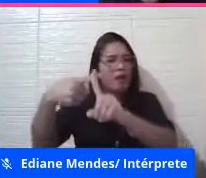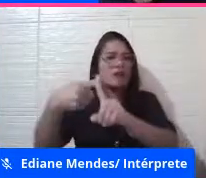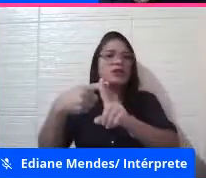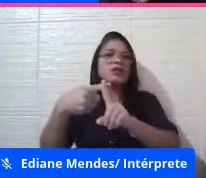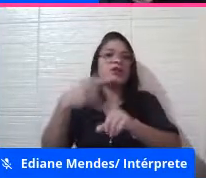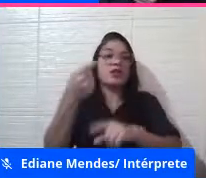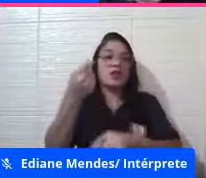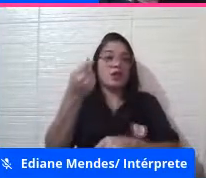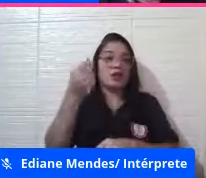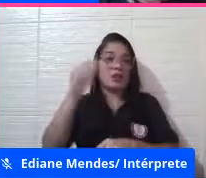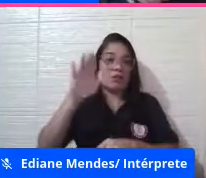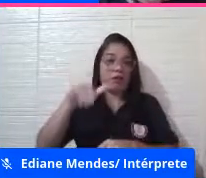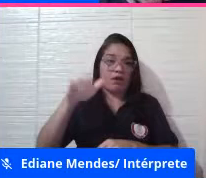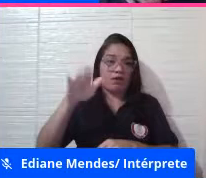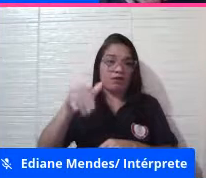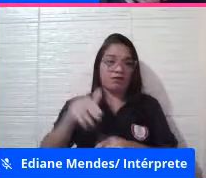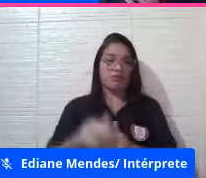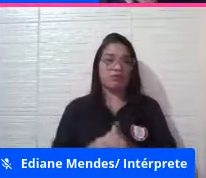Bem,